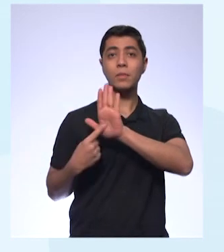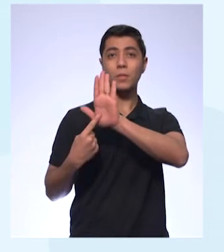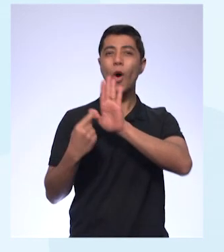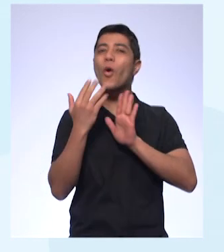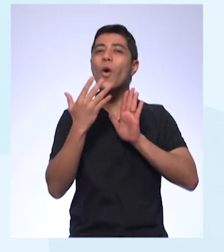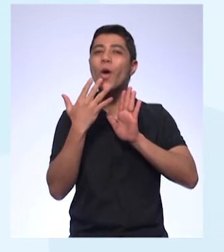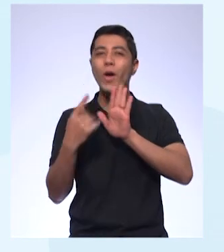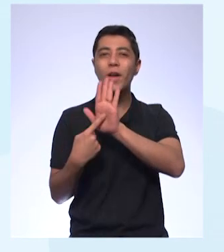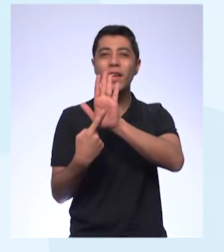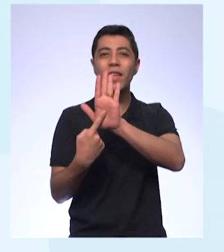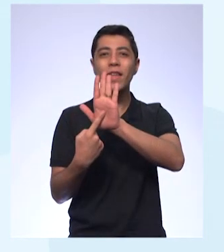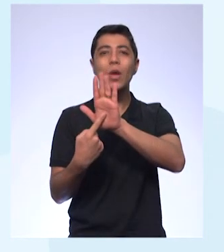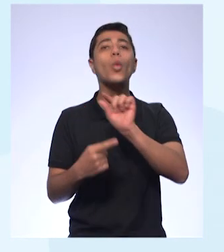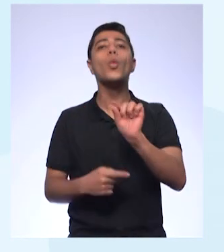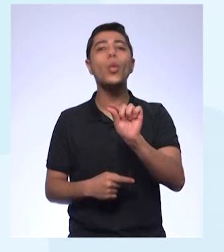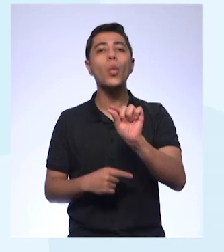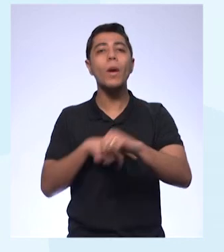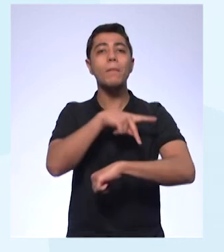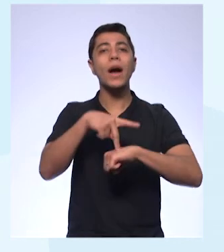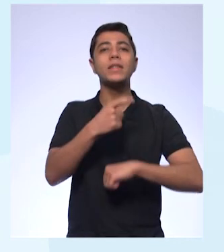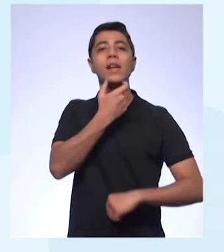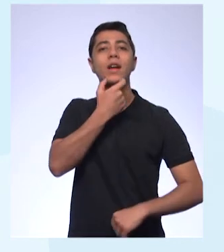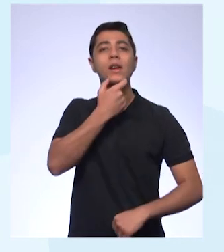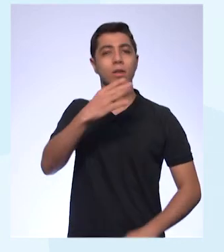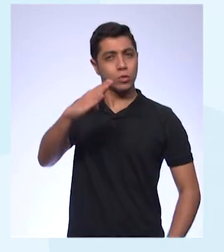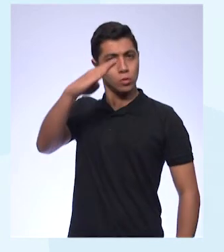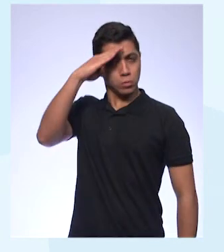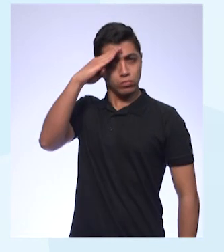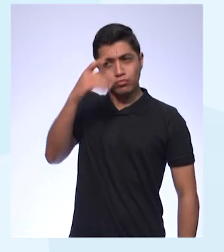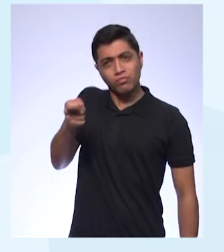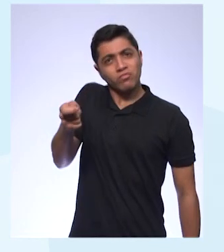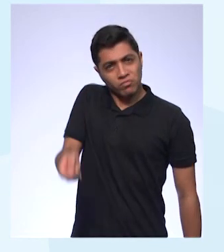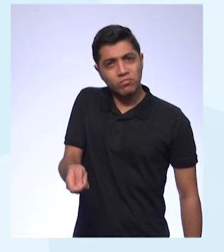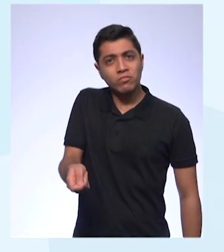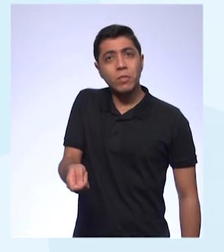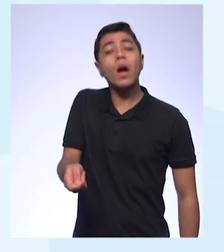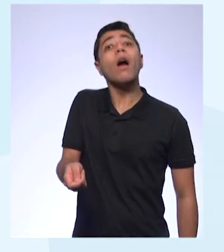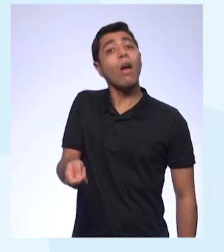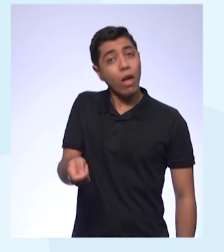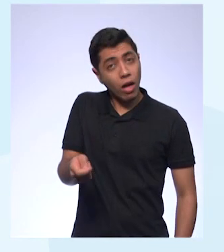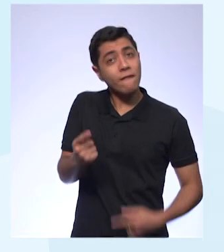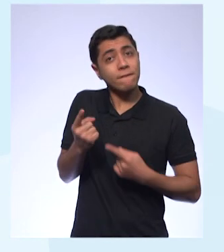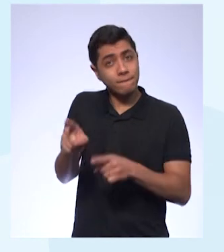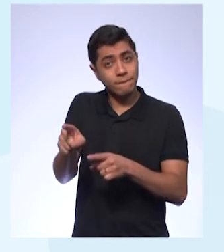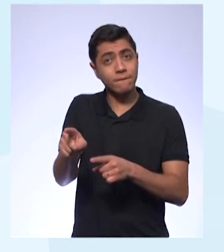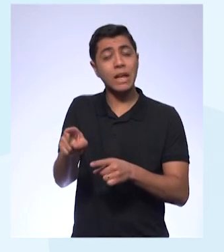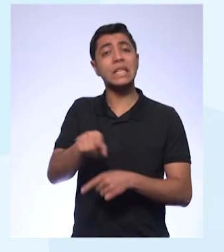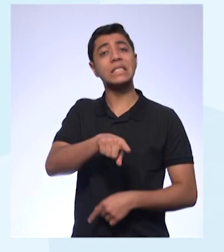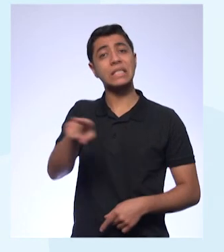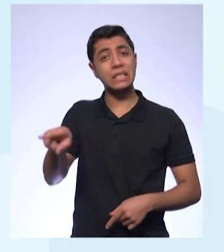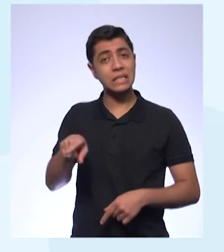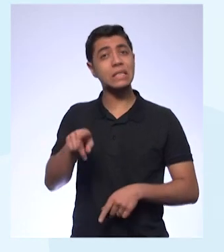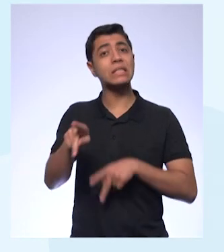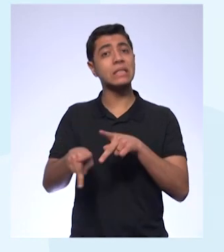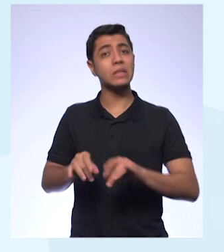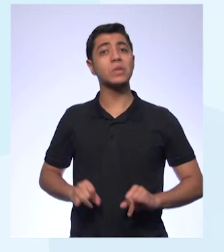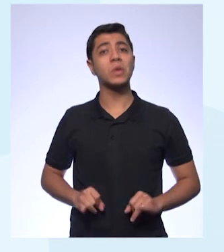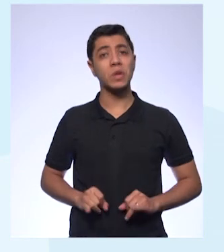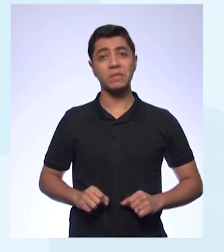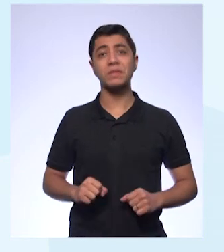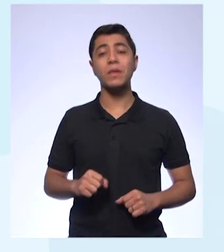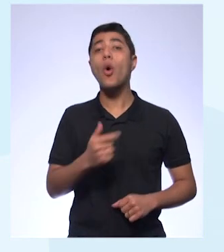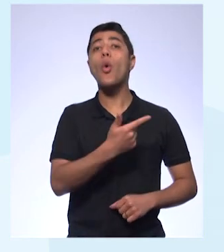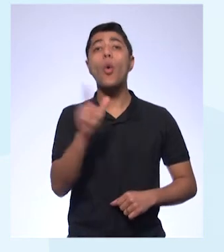forças oficiais da Inglaterra. O Domingo Sangrento é um episódio que aconteceu em 1905, no contexto